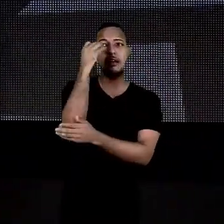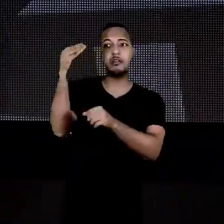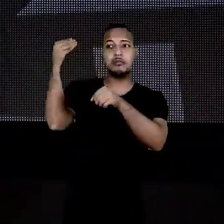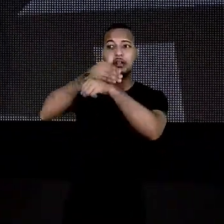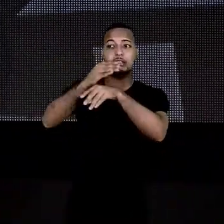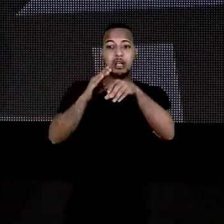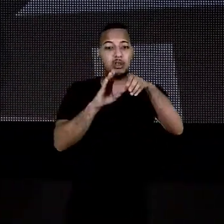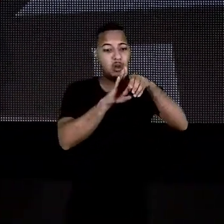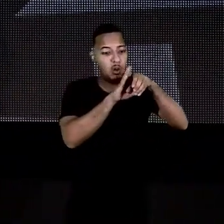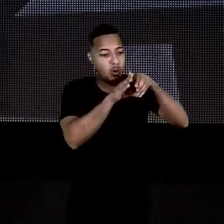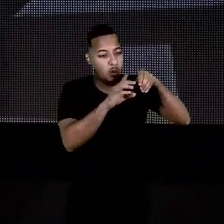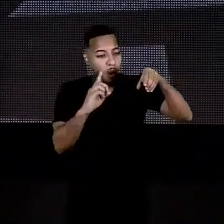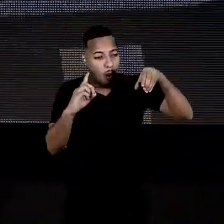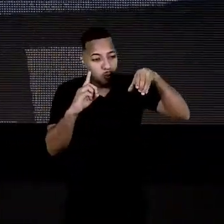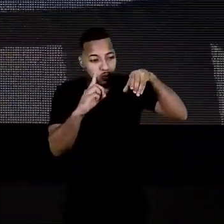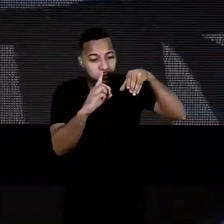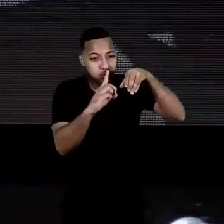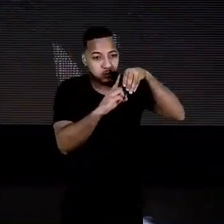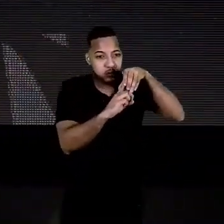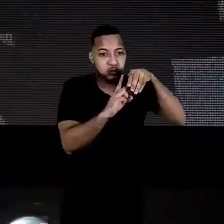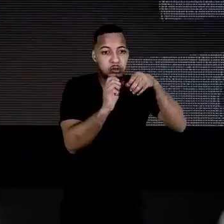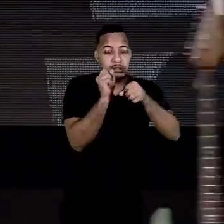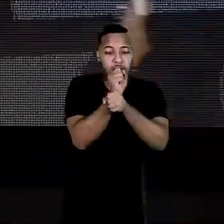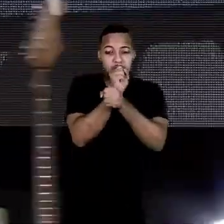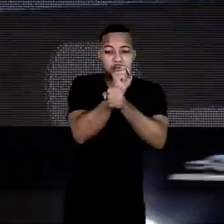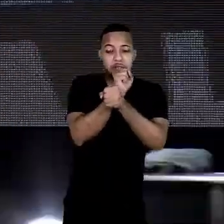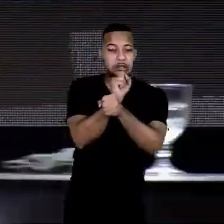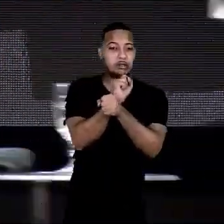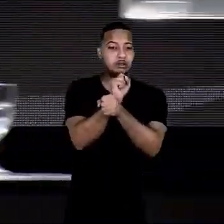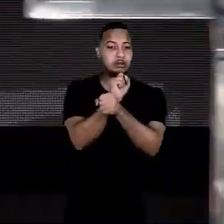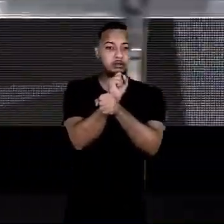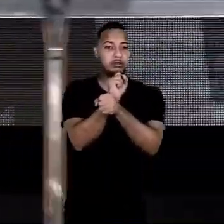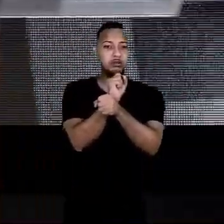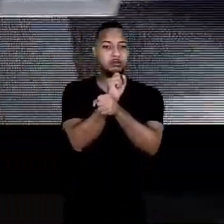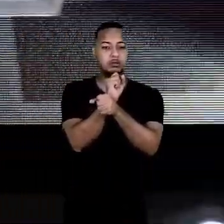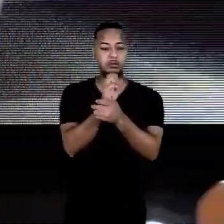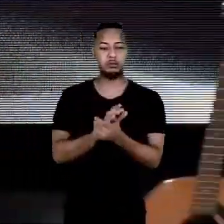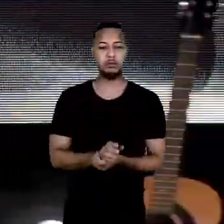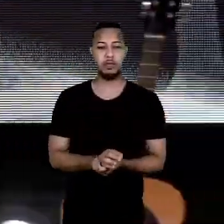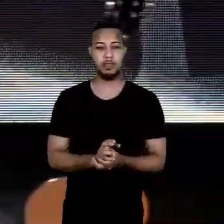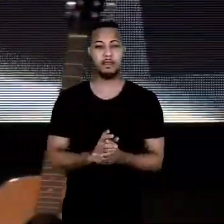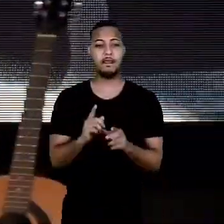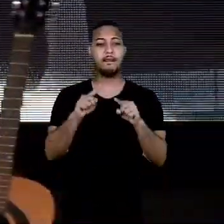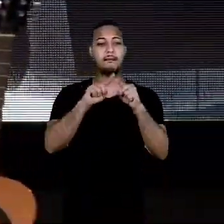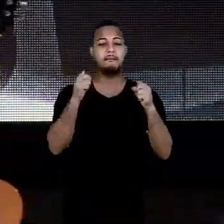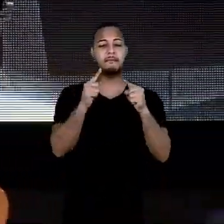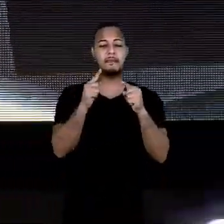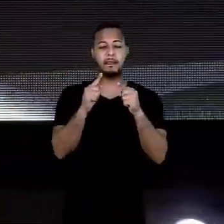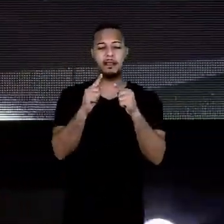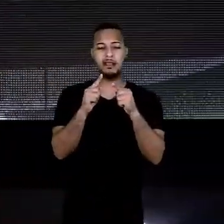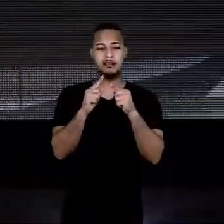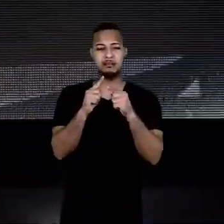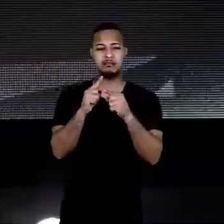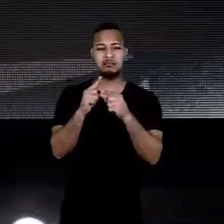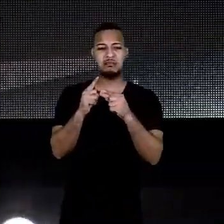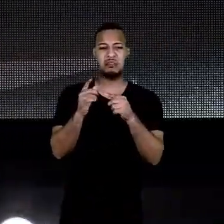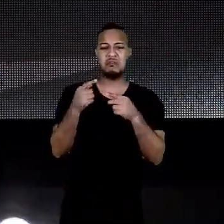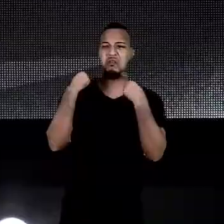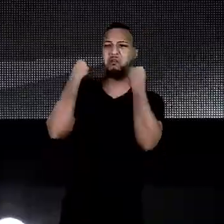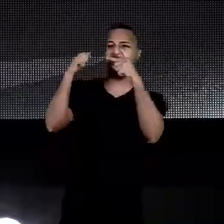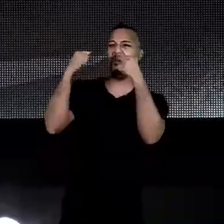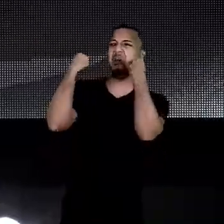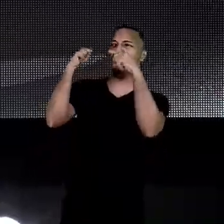estava simplesmente em um cativeiro, em uma prisão para ele. Mas ele, em nenhum momento, ele abriu a boca para